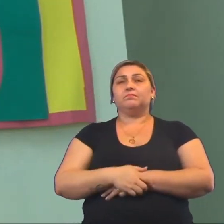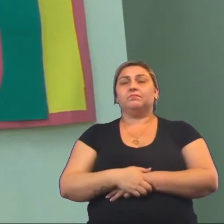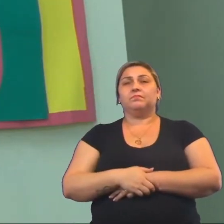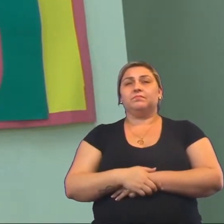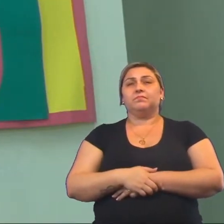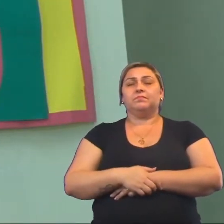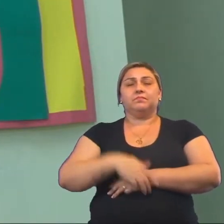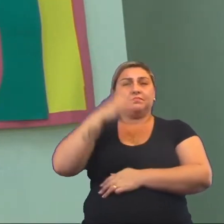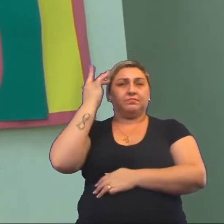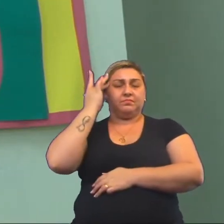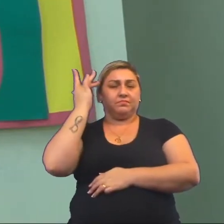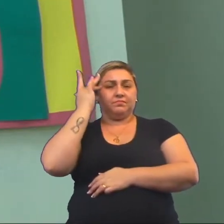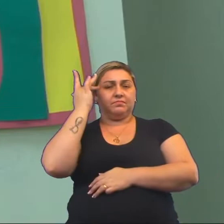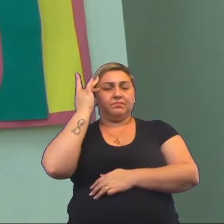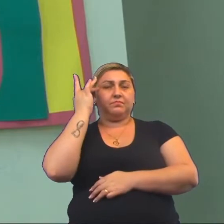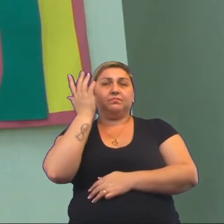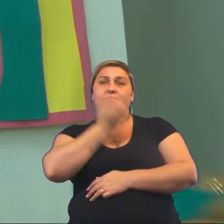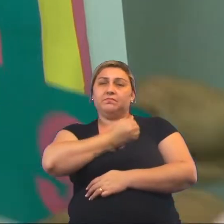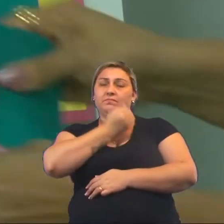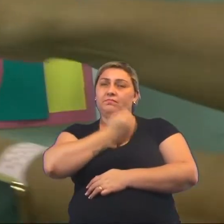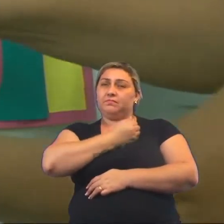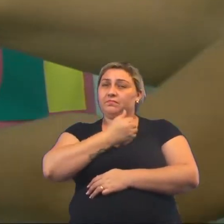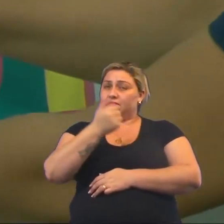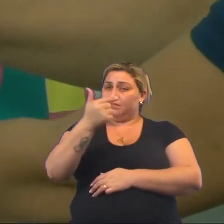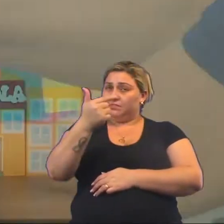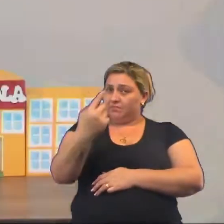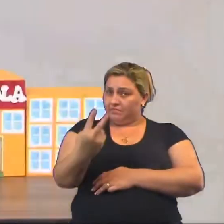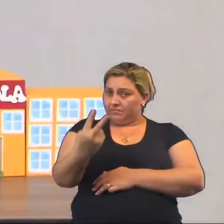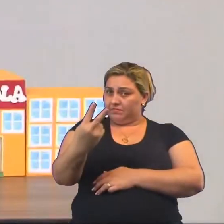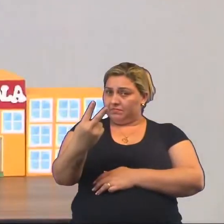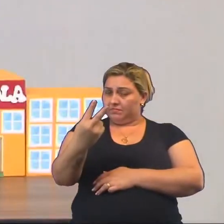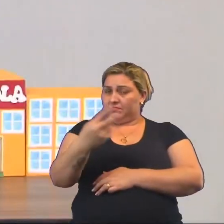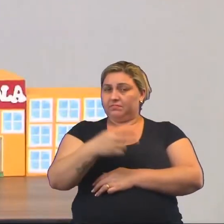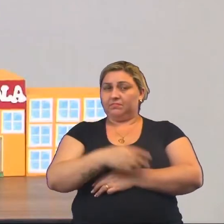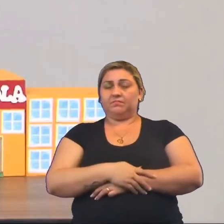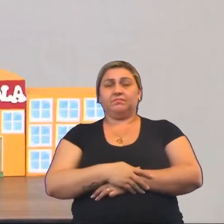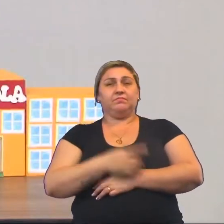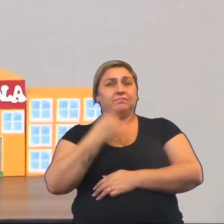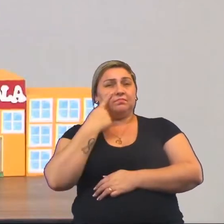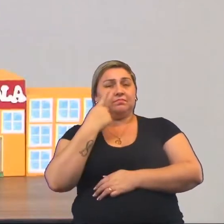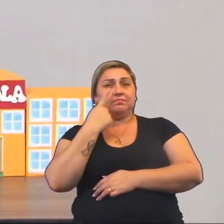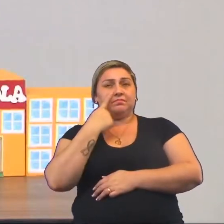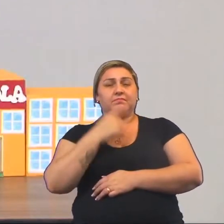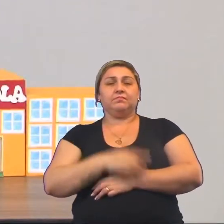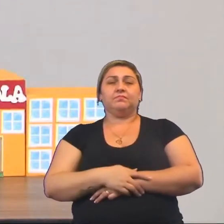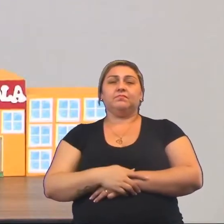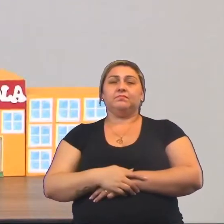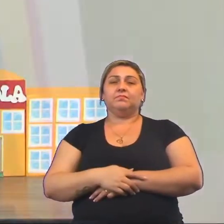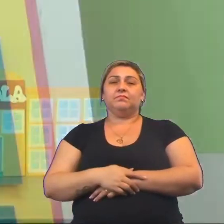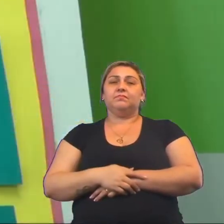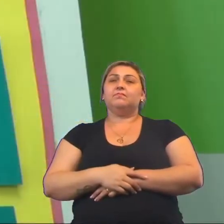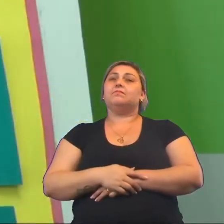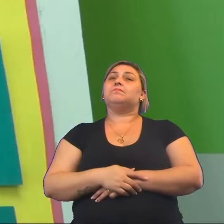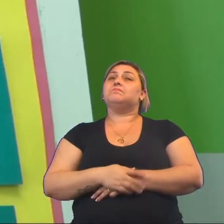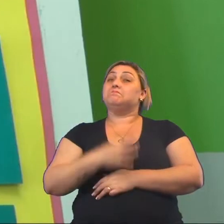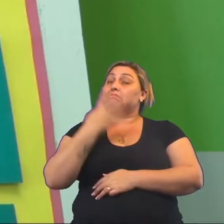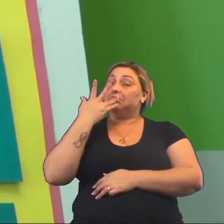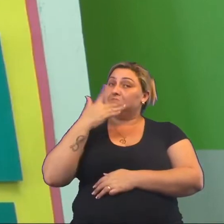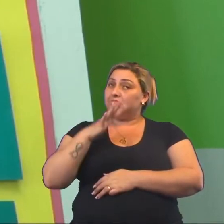eu acho que está no número 2. Será? Vamos ver.